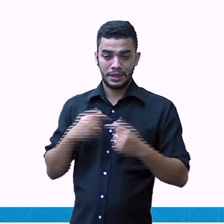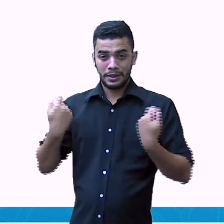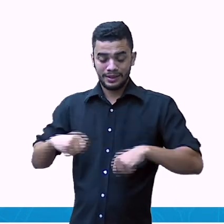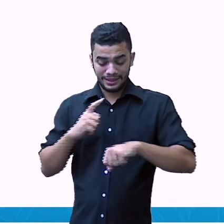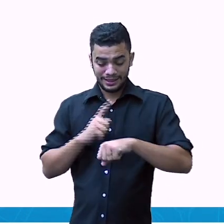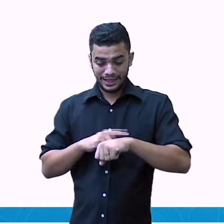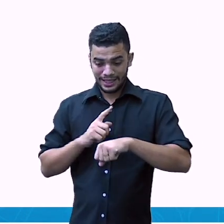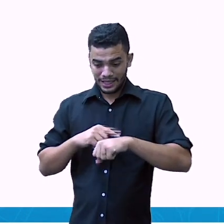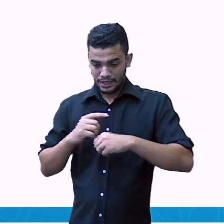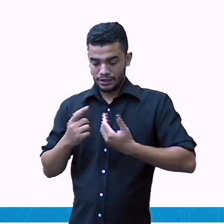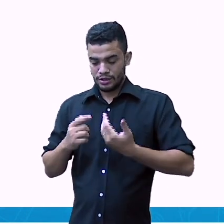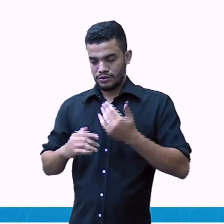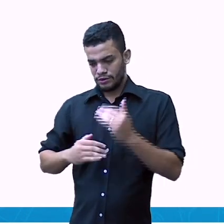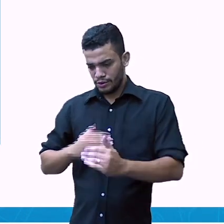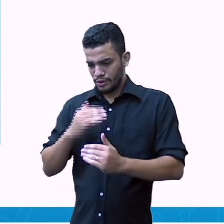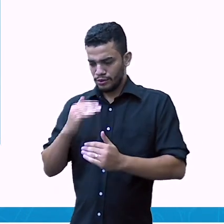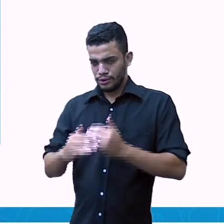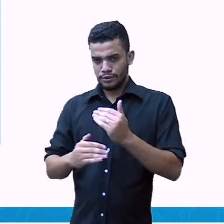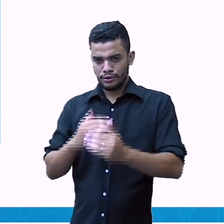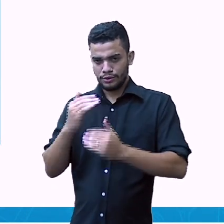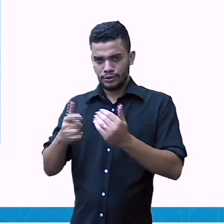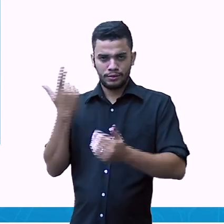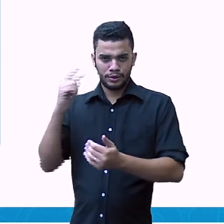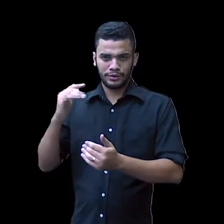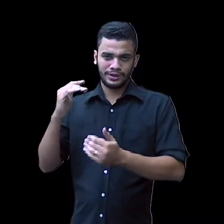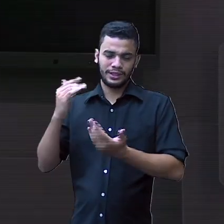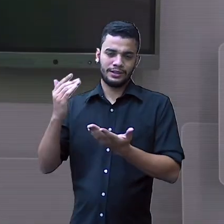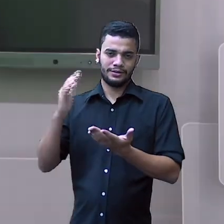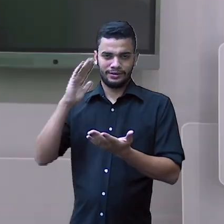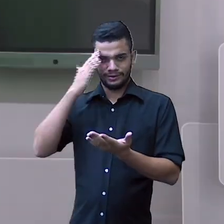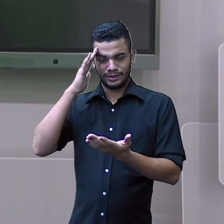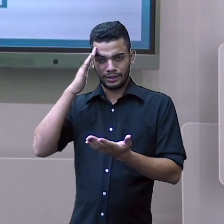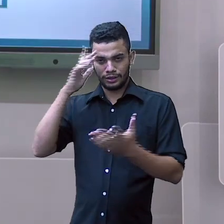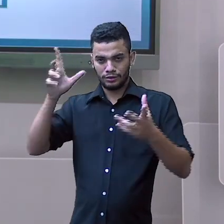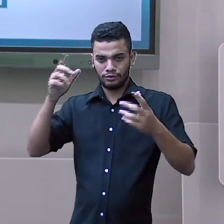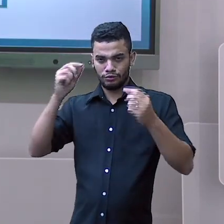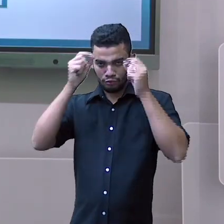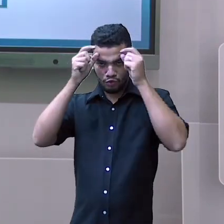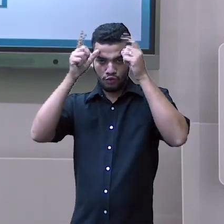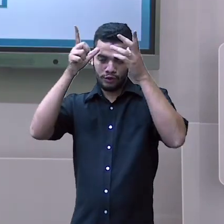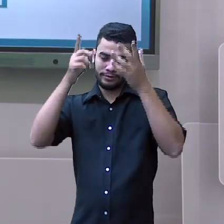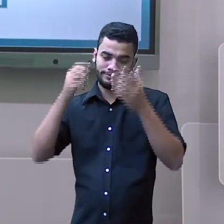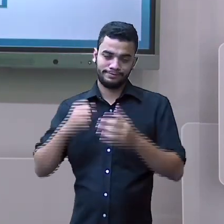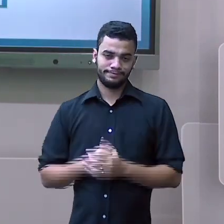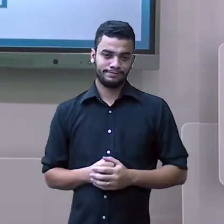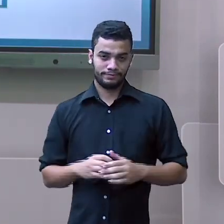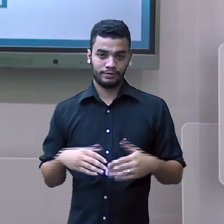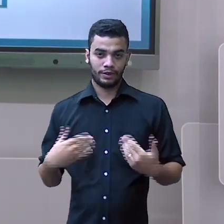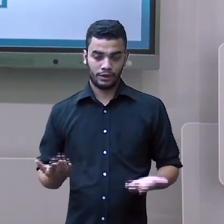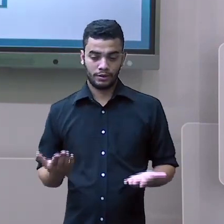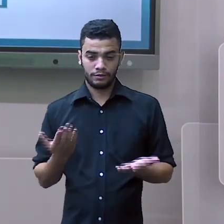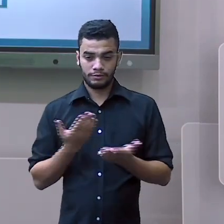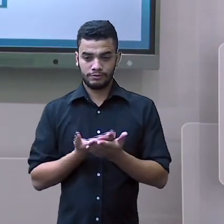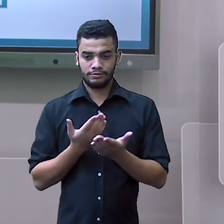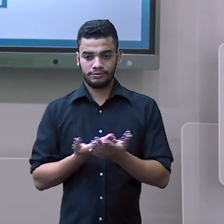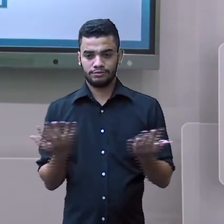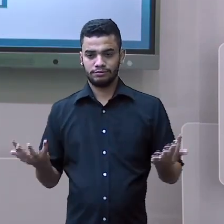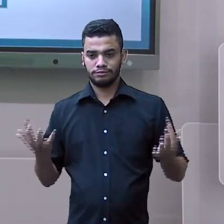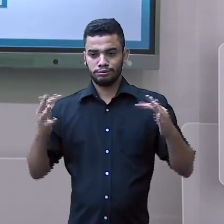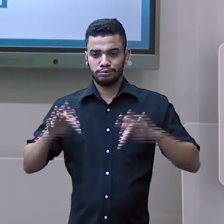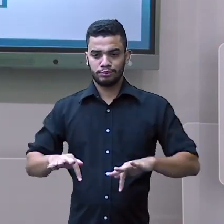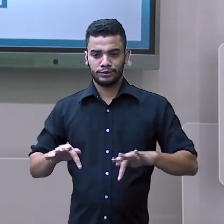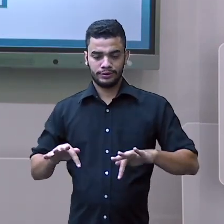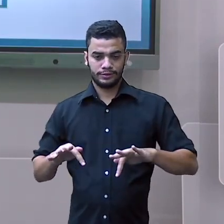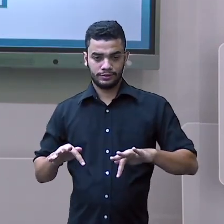estabilidade emocional. Essa foi a nossa aula de hoje. Espero que vocês tenham compreendido e